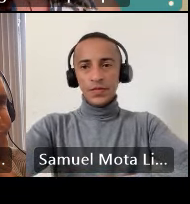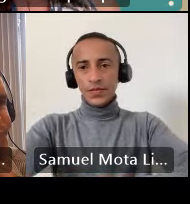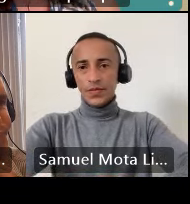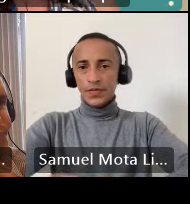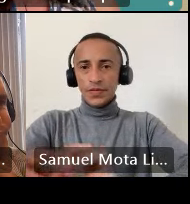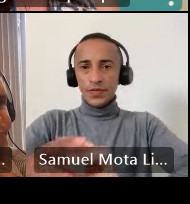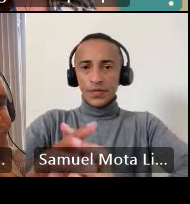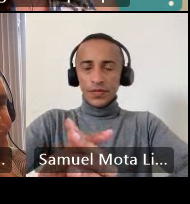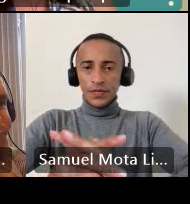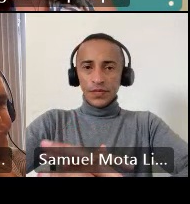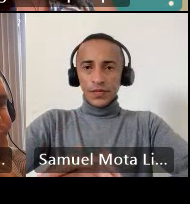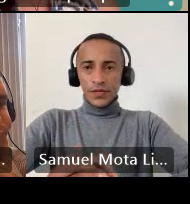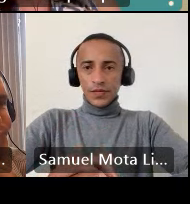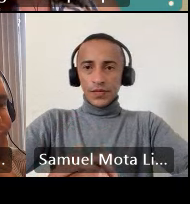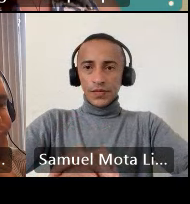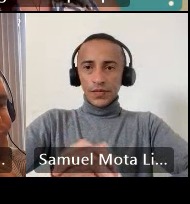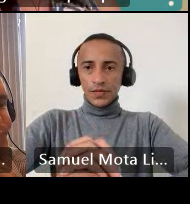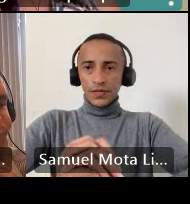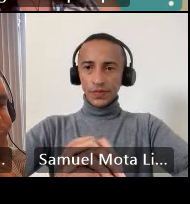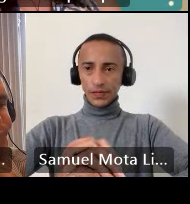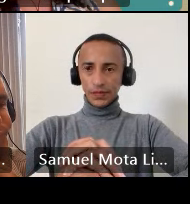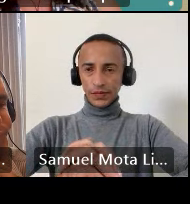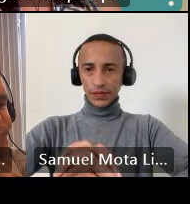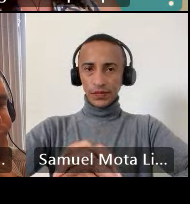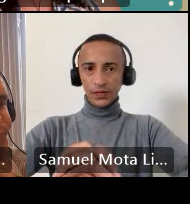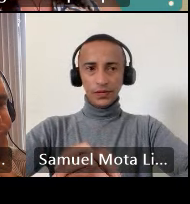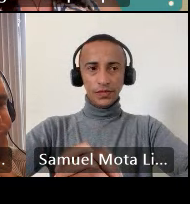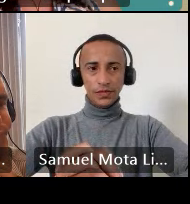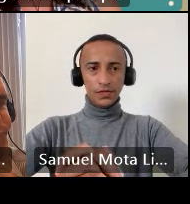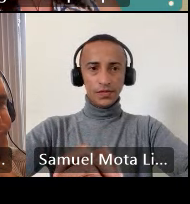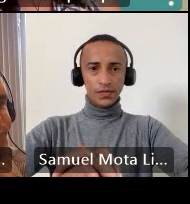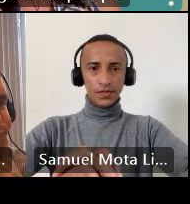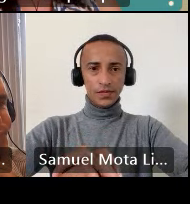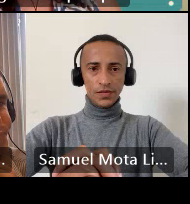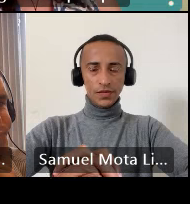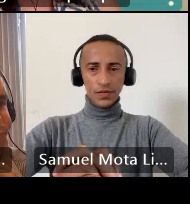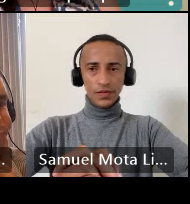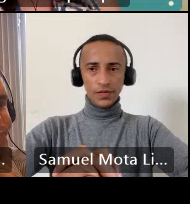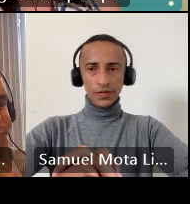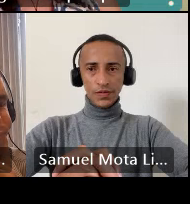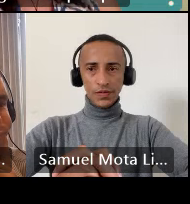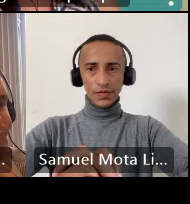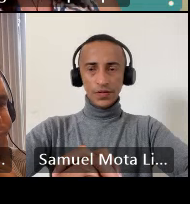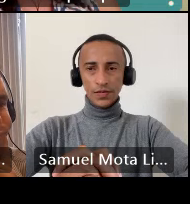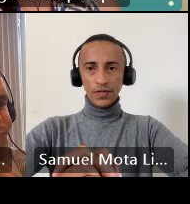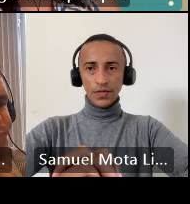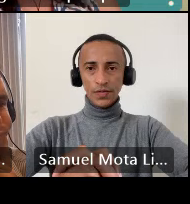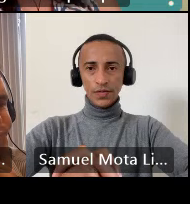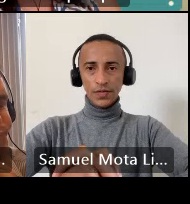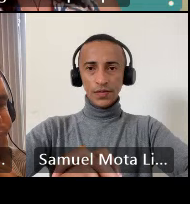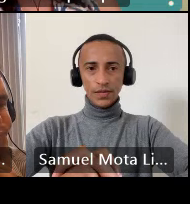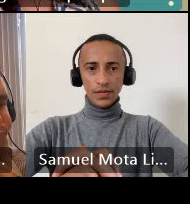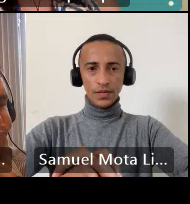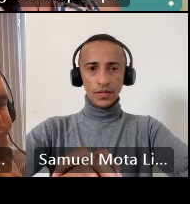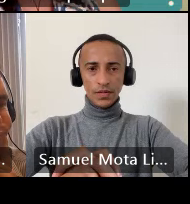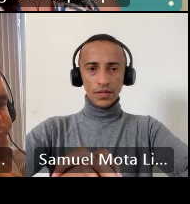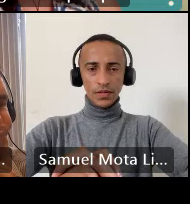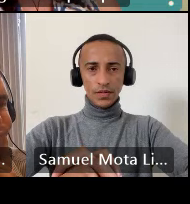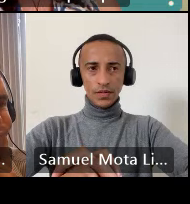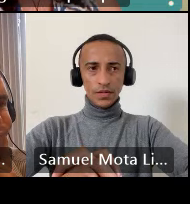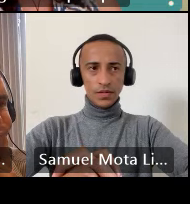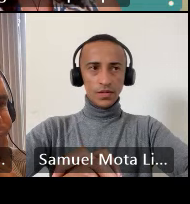pilar basil lá né da do do do Estado democrático de Direito da administração pública mas ela também é fundamental